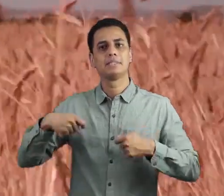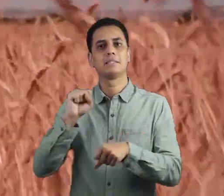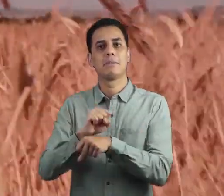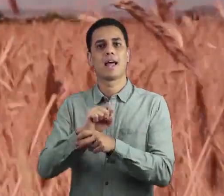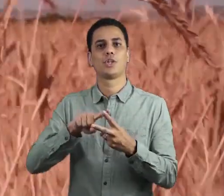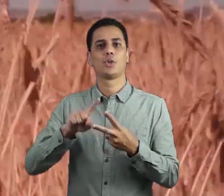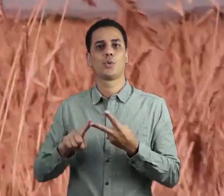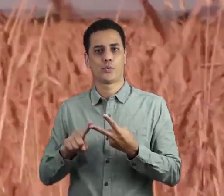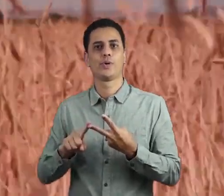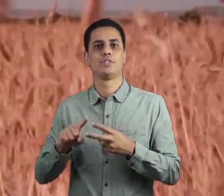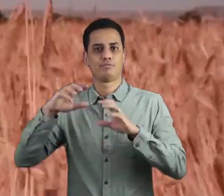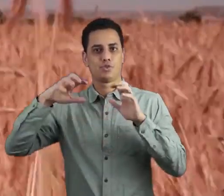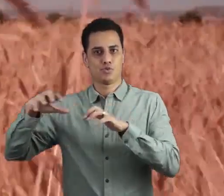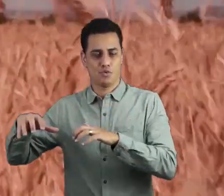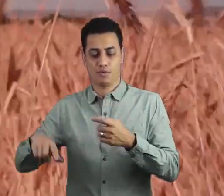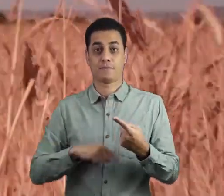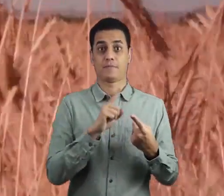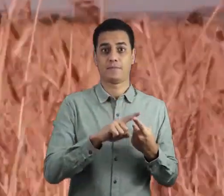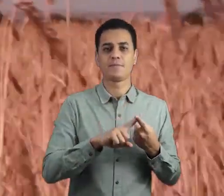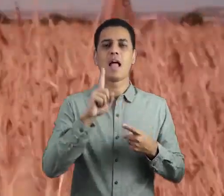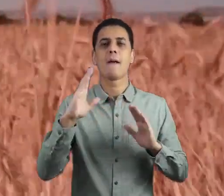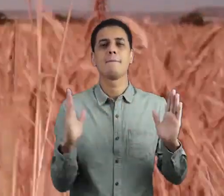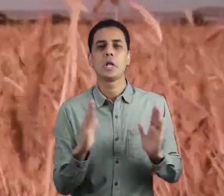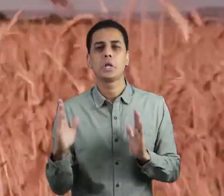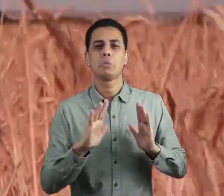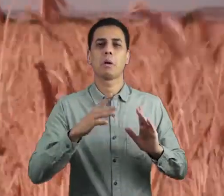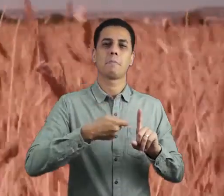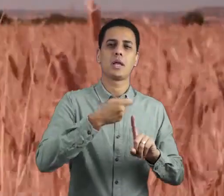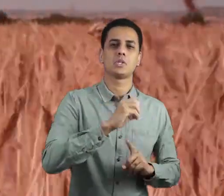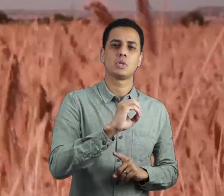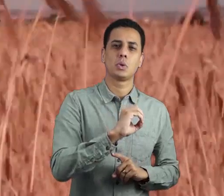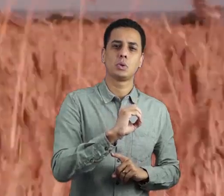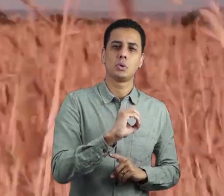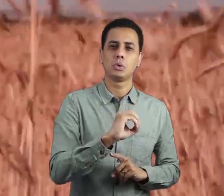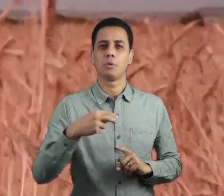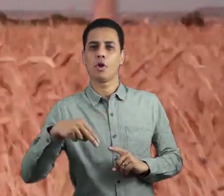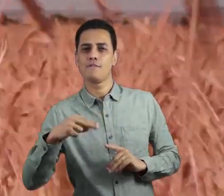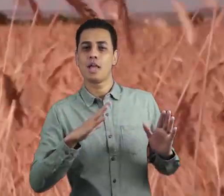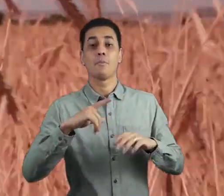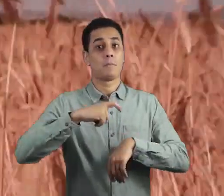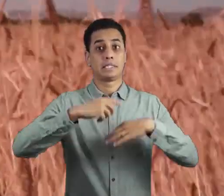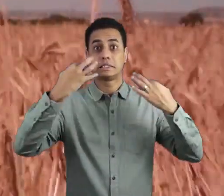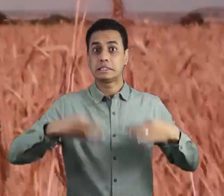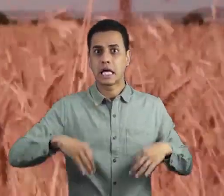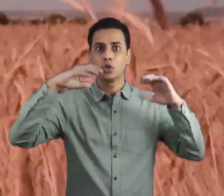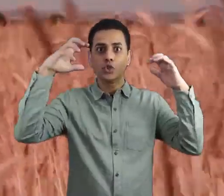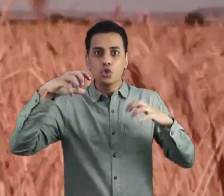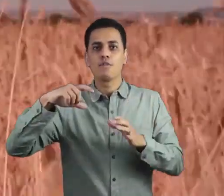era fundamental, porque essa segunda chuva era a que estimulava, no momento final,